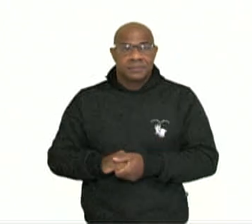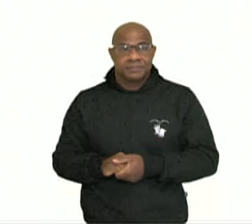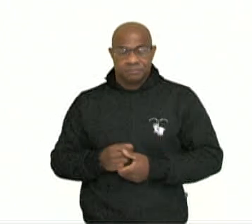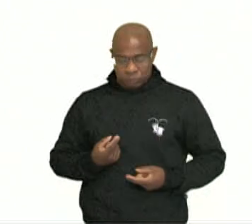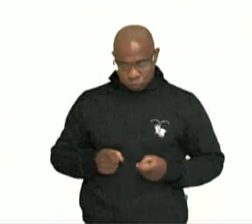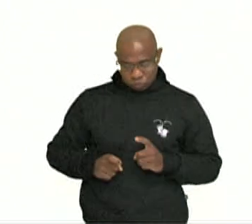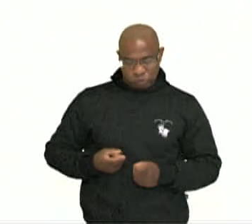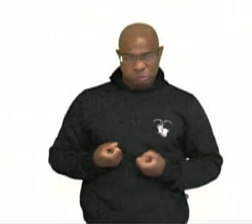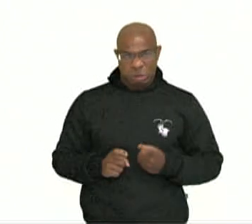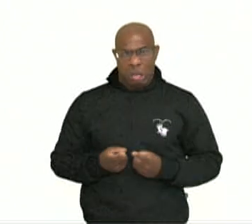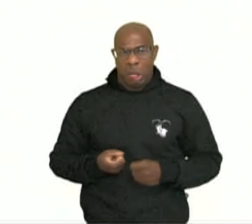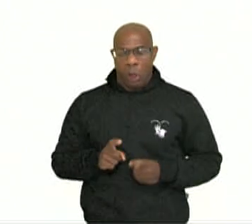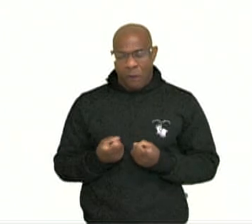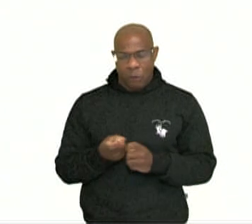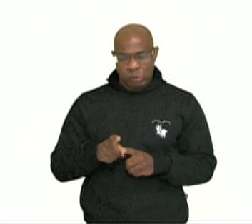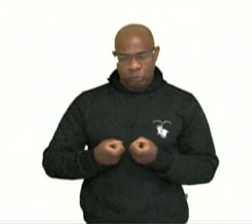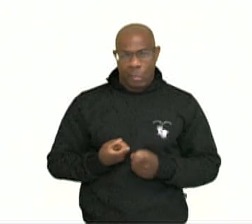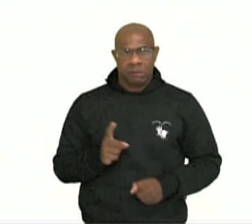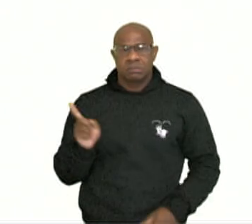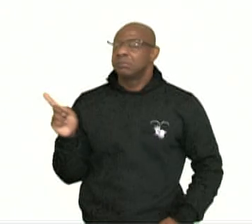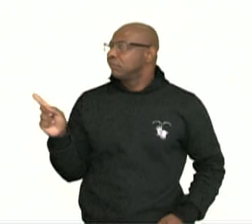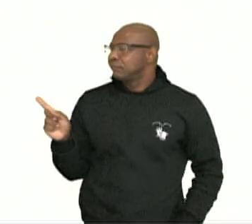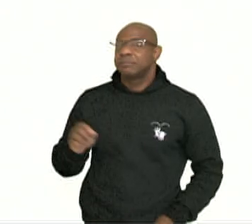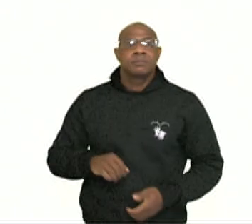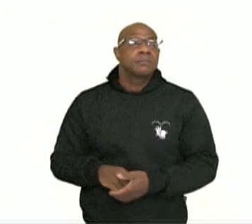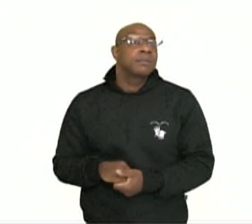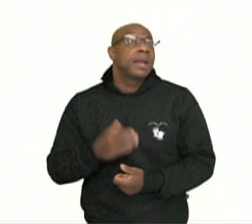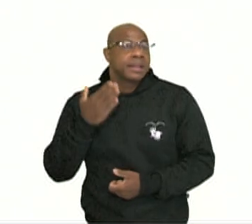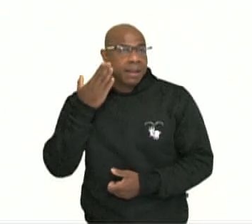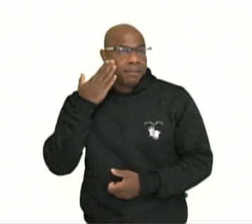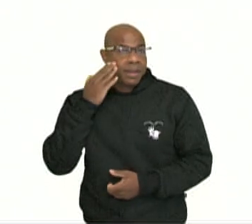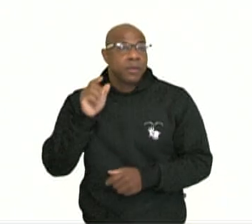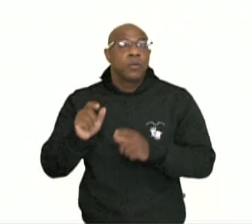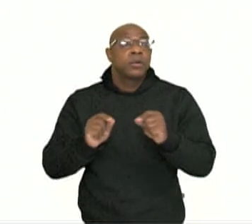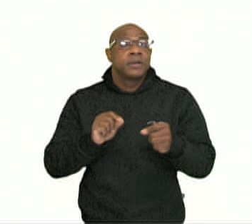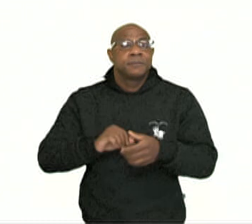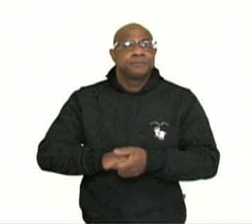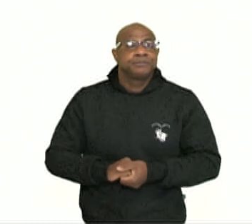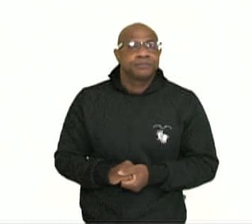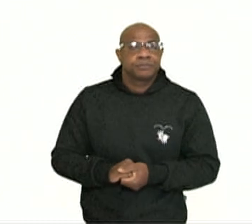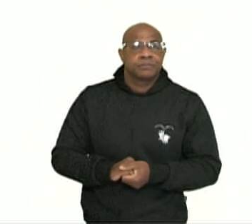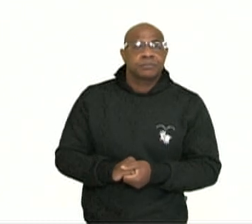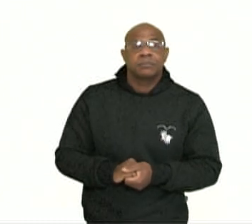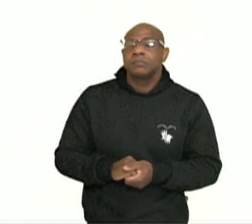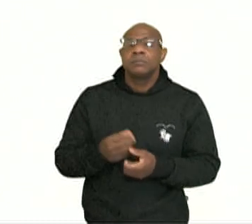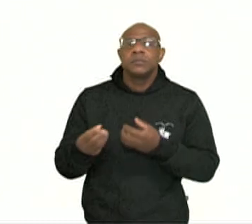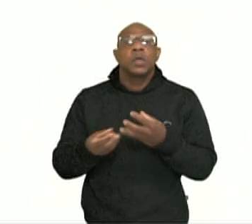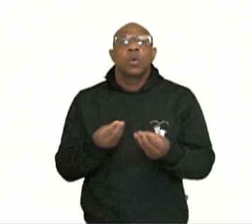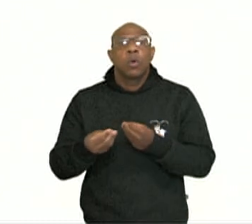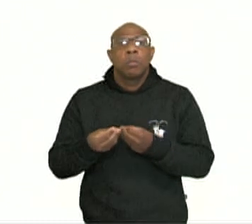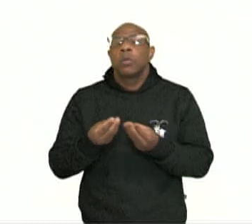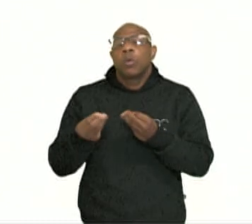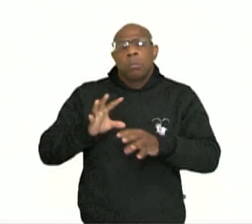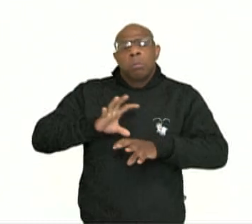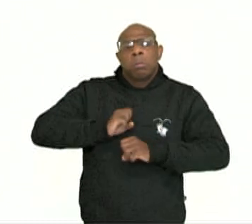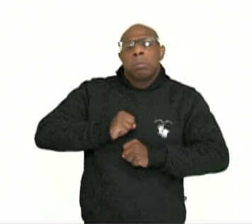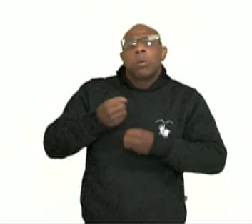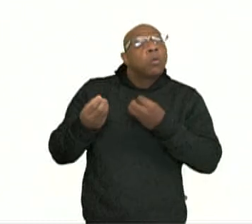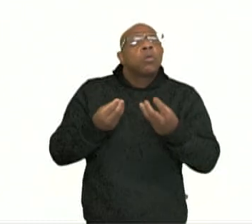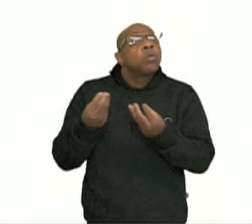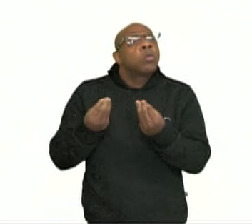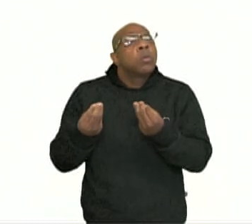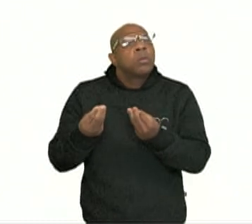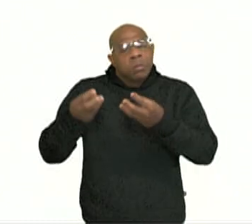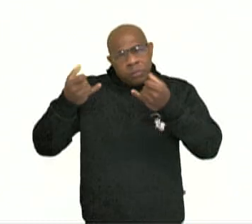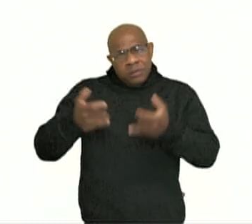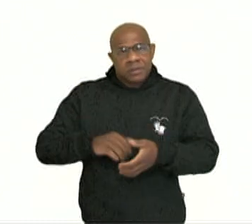o Bancroft, ok? Vamos lá, então, saber um pouco mais e agora sobre a transmissão. Lembra que a professora acabou de falar